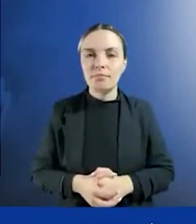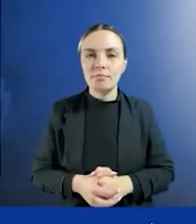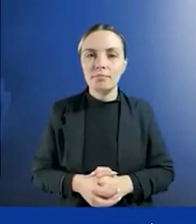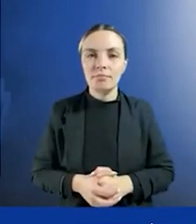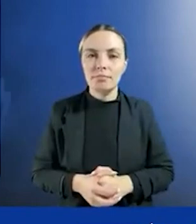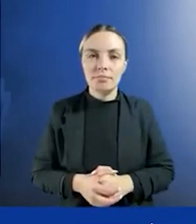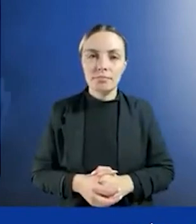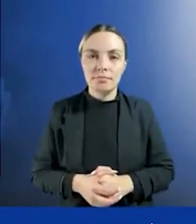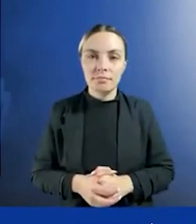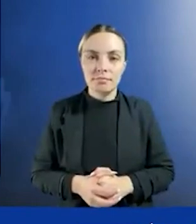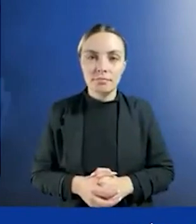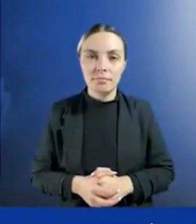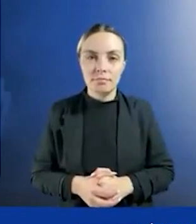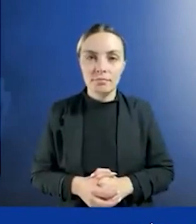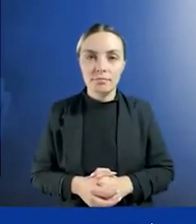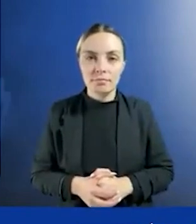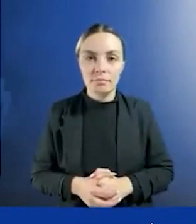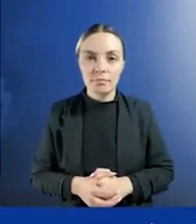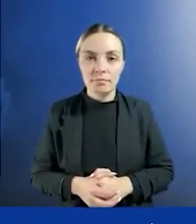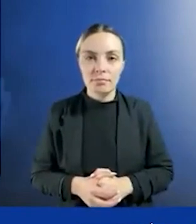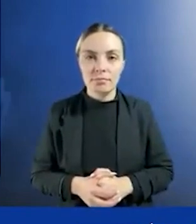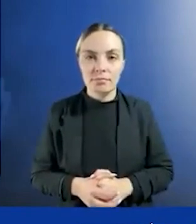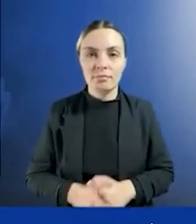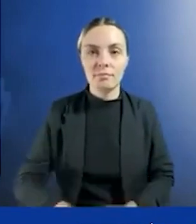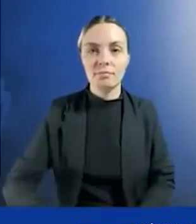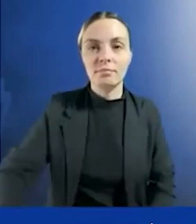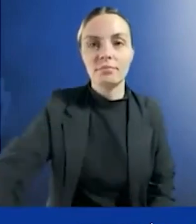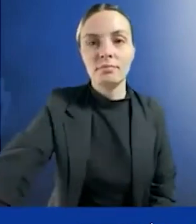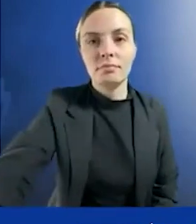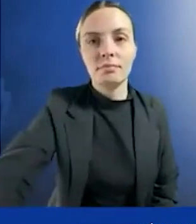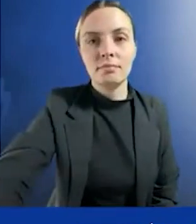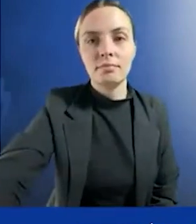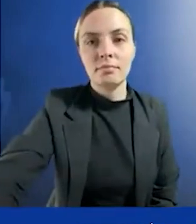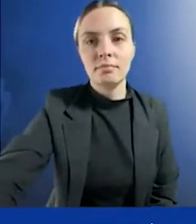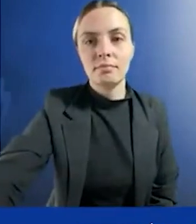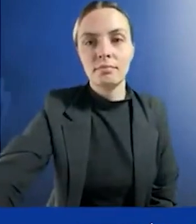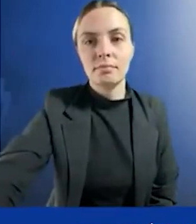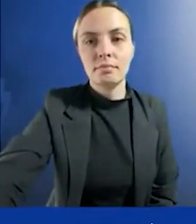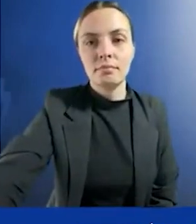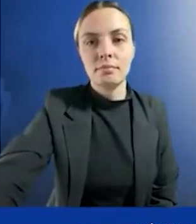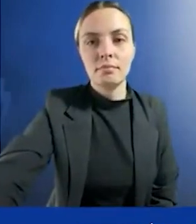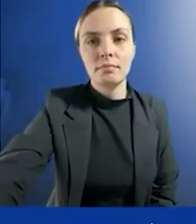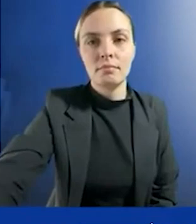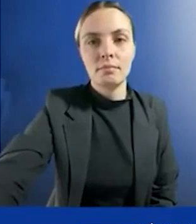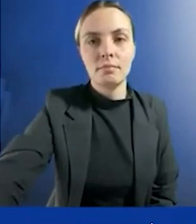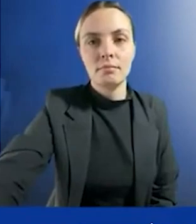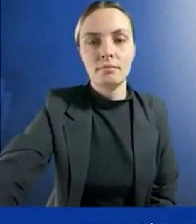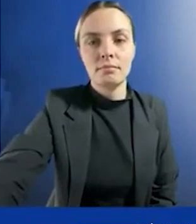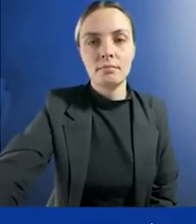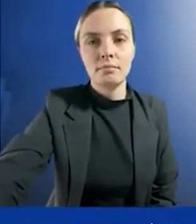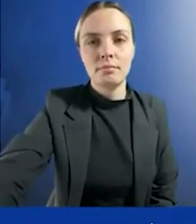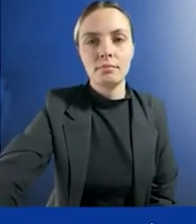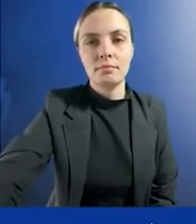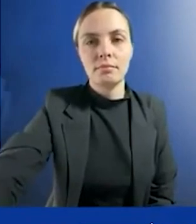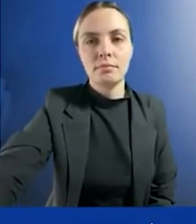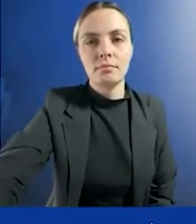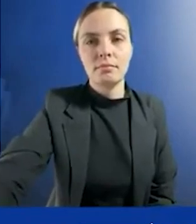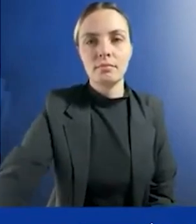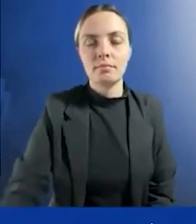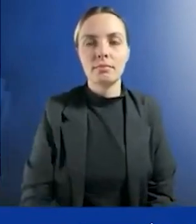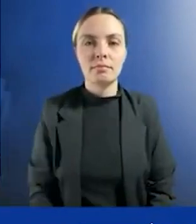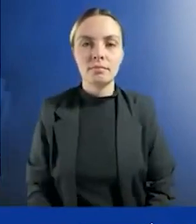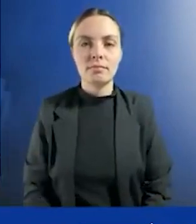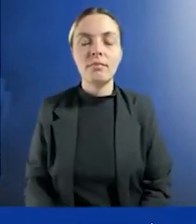paz onde não há alimentação, onde não há segurança alimentar e, sobretudo, não, onde não há agricultura sustentável. Com essas